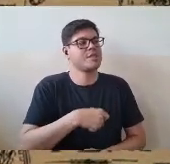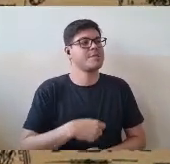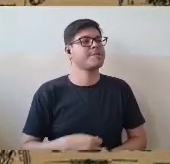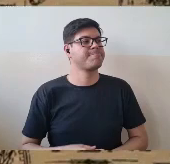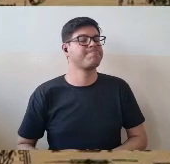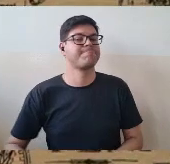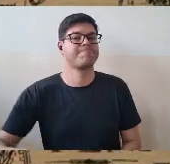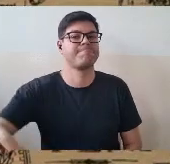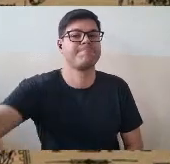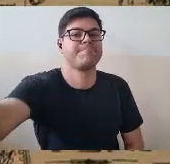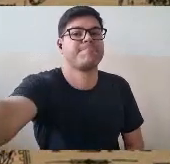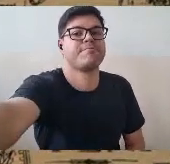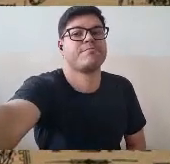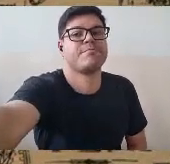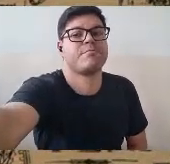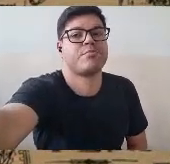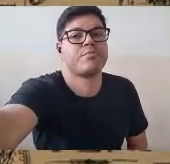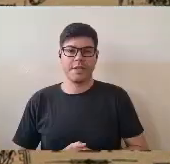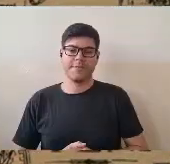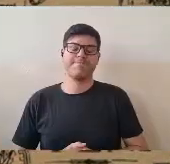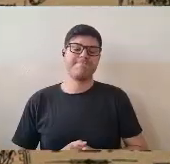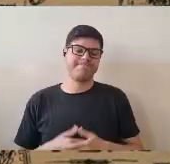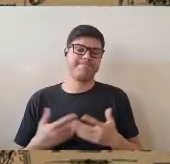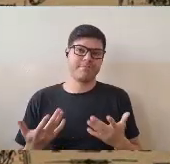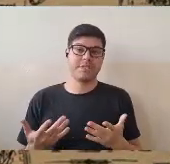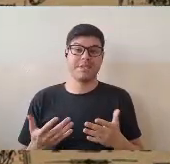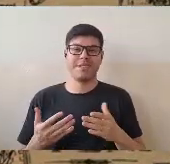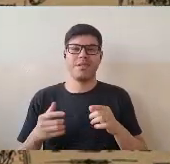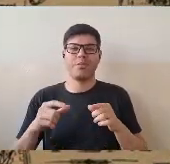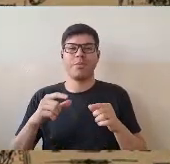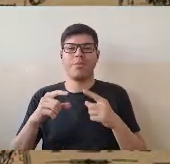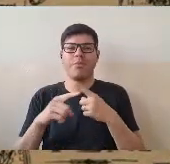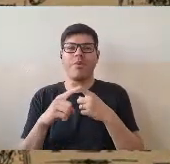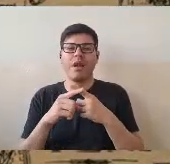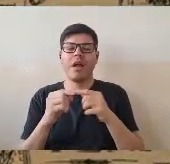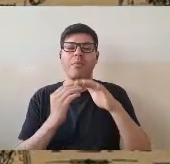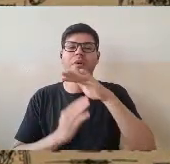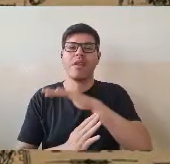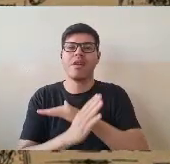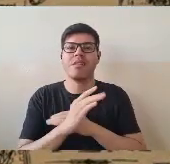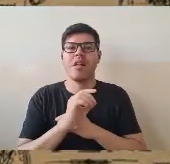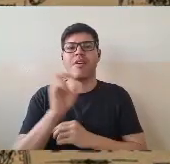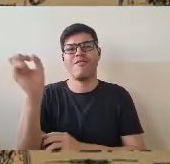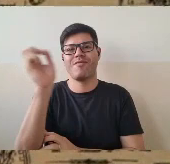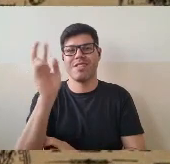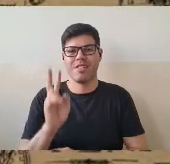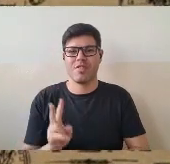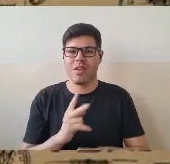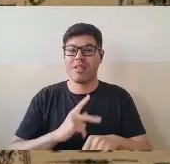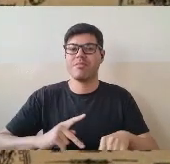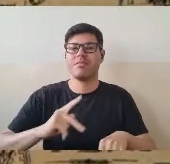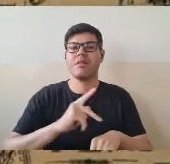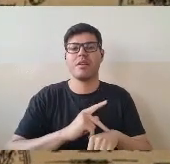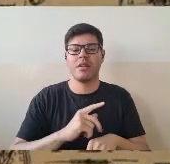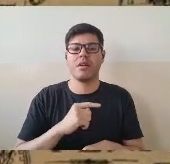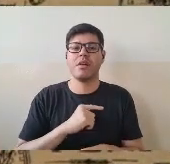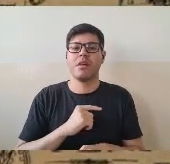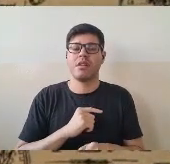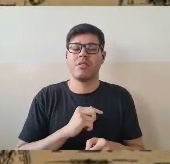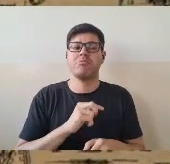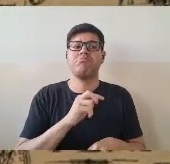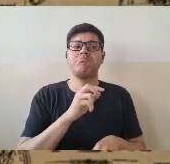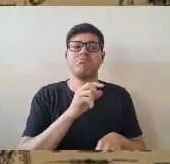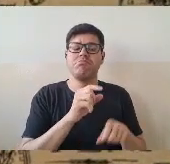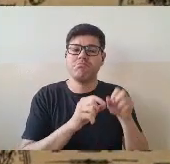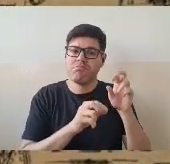você está entendendo, da Venezuela. Sim. Nós tivemos alguns casos que acabaram salpicando. O que mais que preocupa o doutor para a doença da